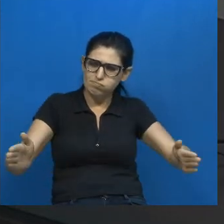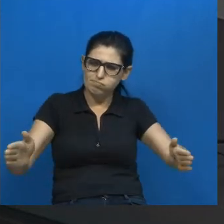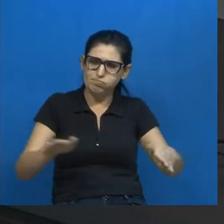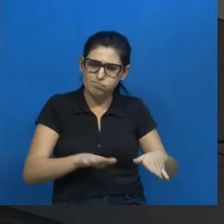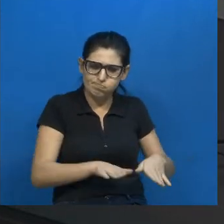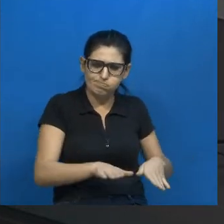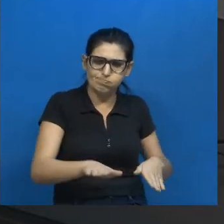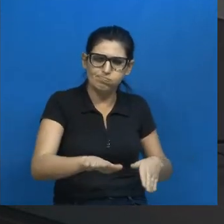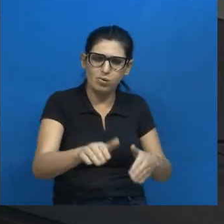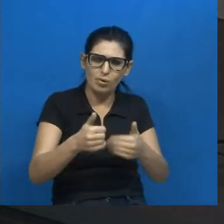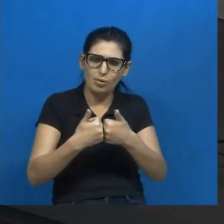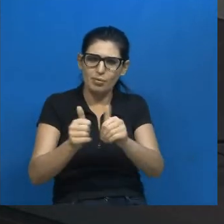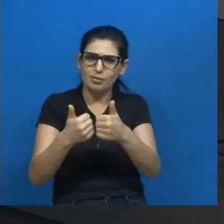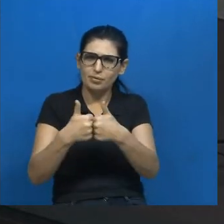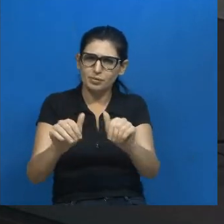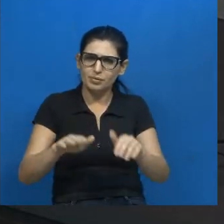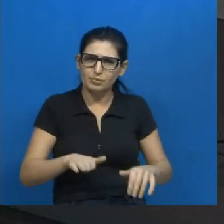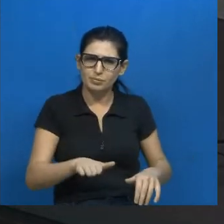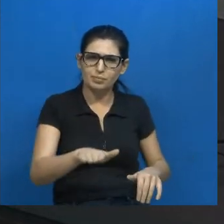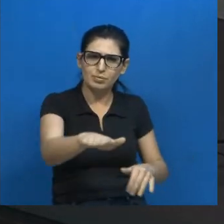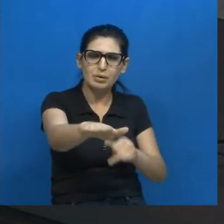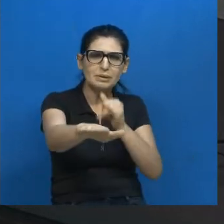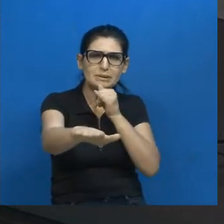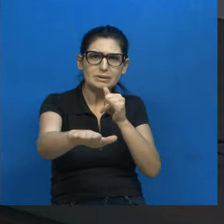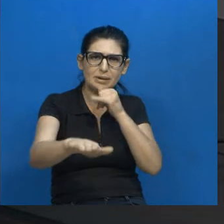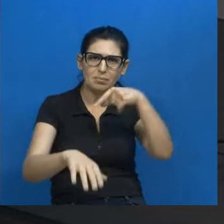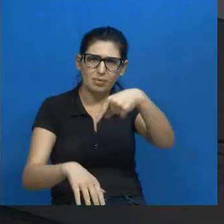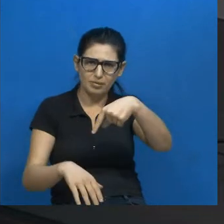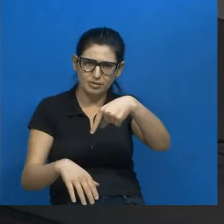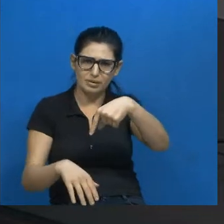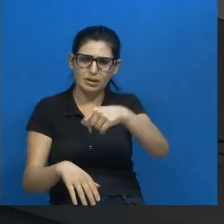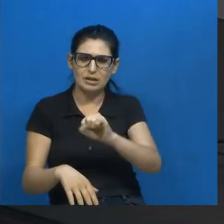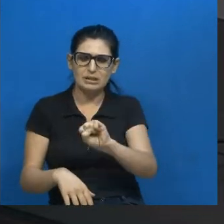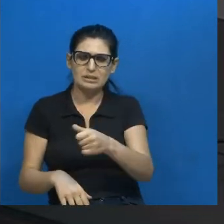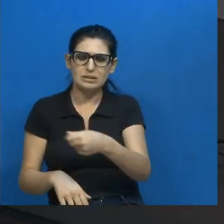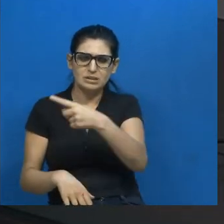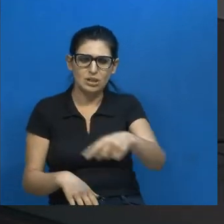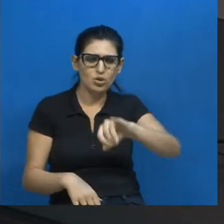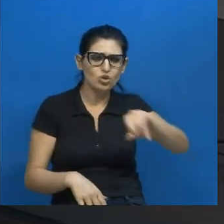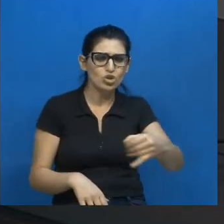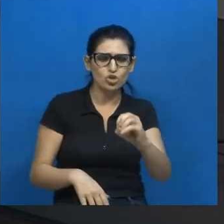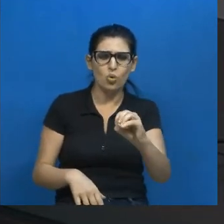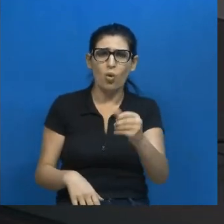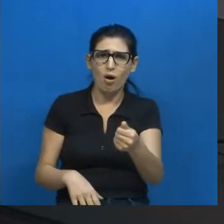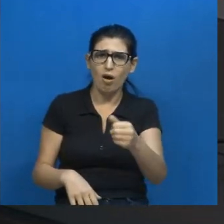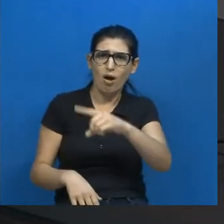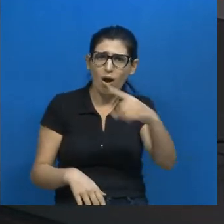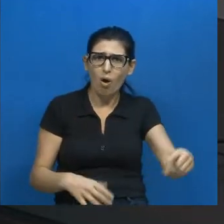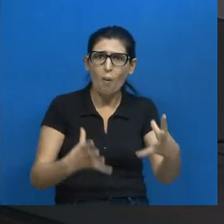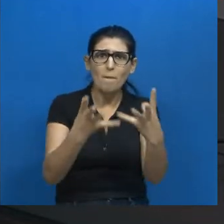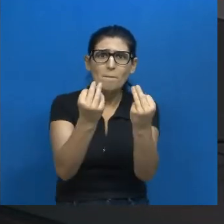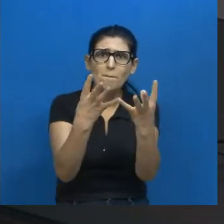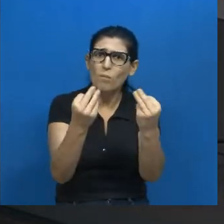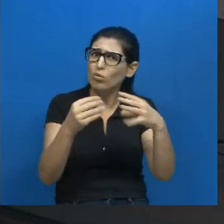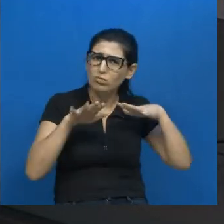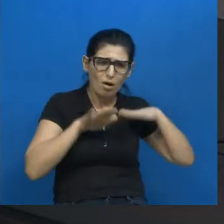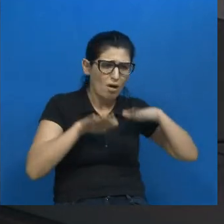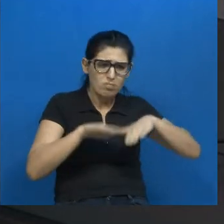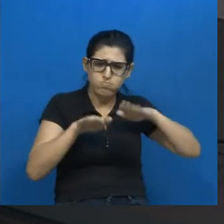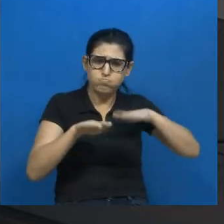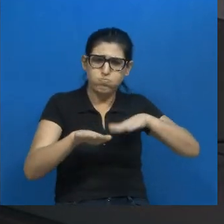Por um exemplo, eu pego aqui a Avenida de São João, ela é travada. Como que o ônibus vai chegar lá no Imperial? Pega